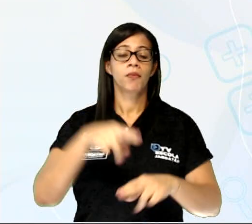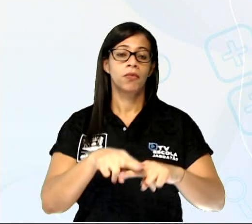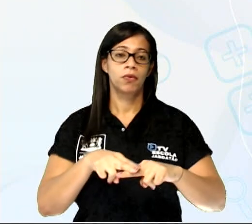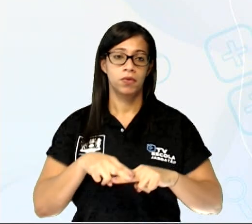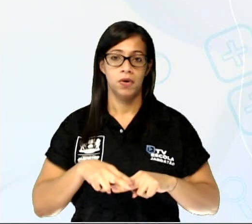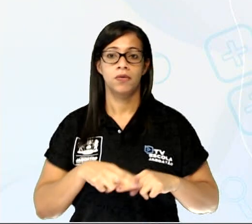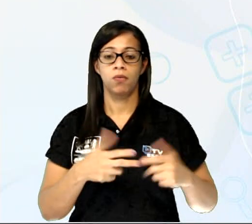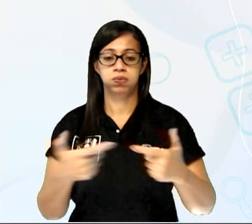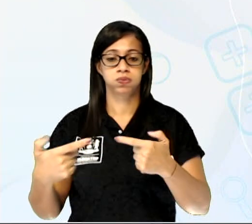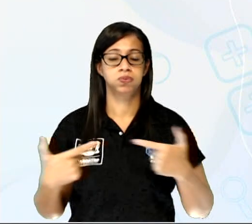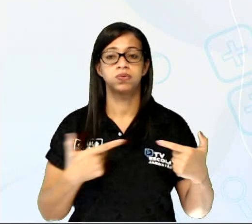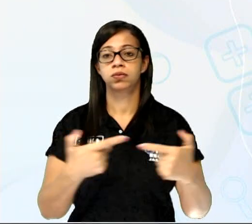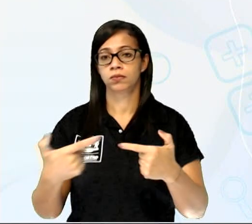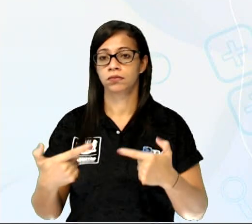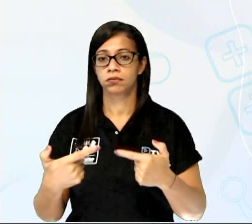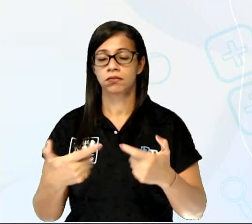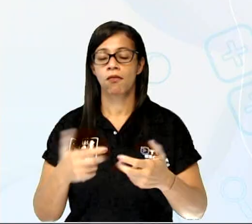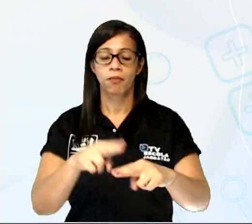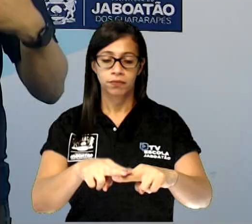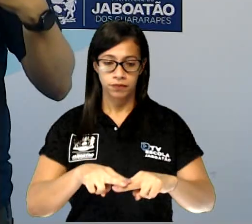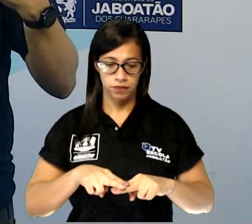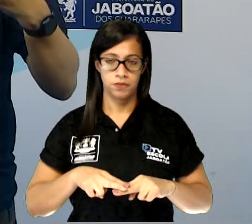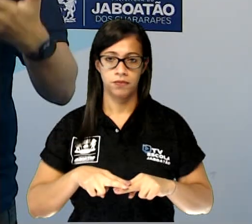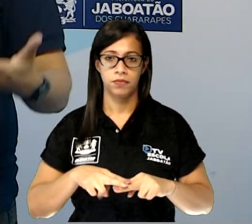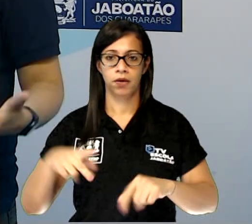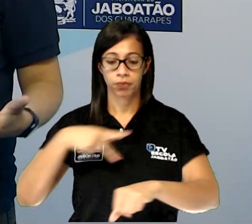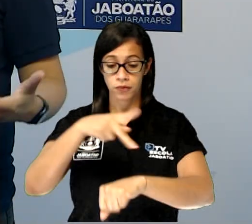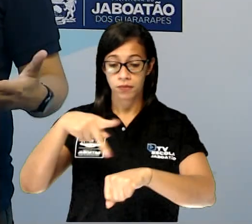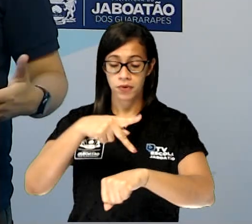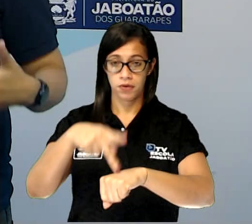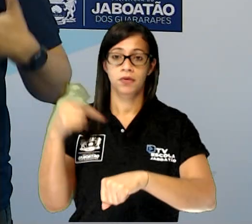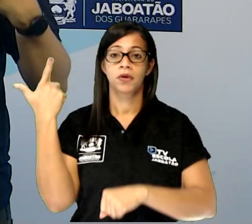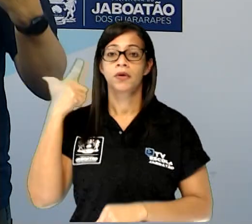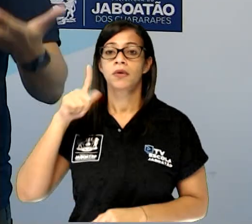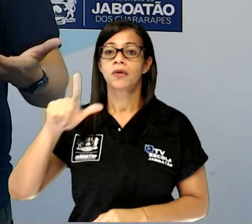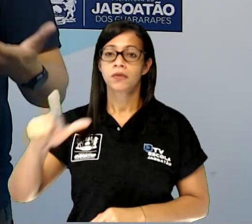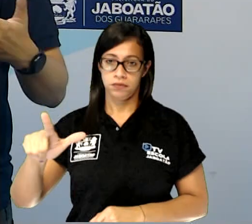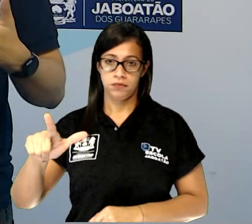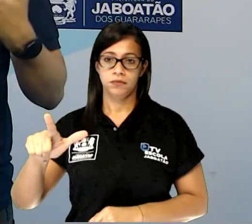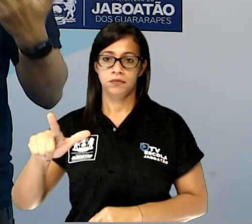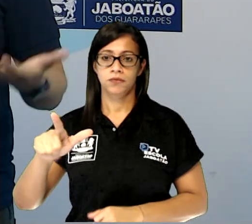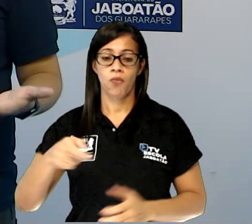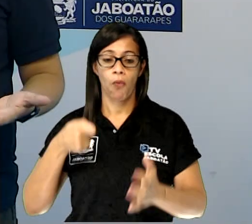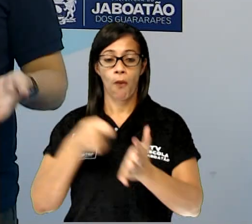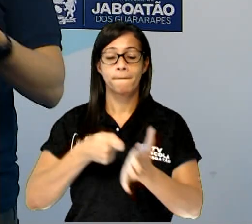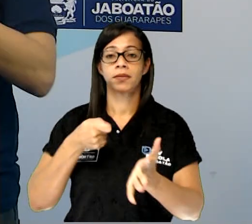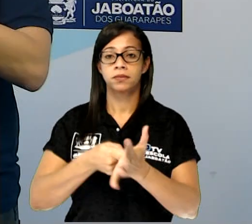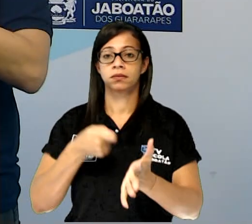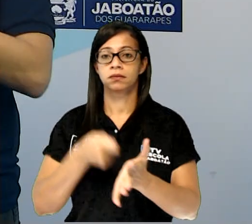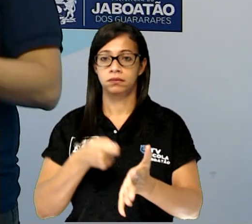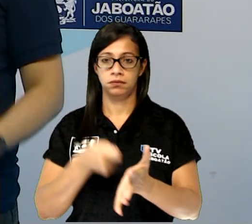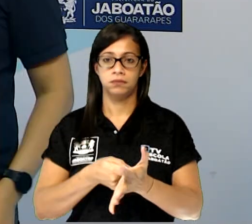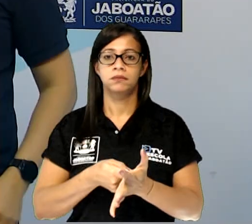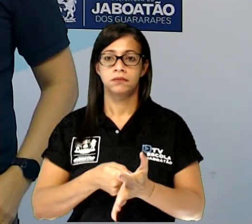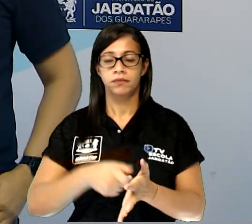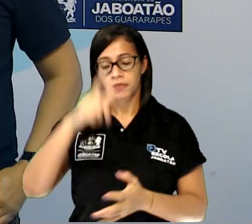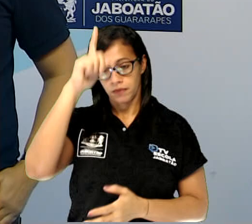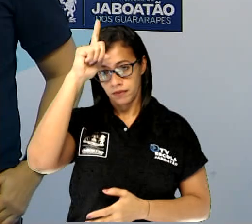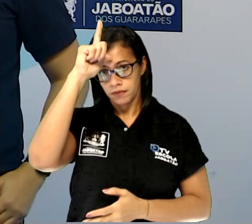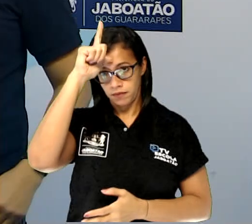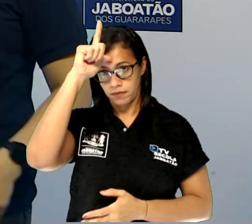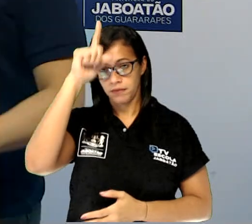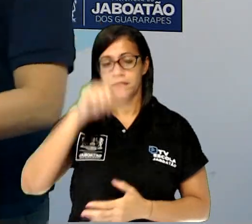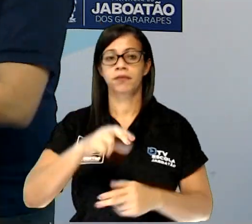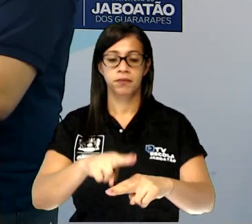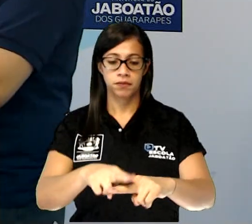disso, os países vencedores impuseram à Alemanha uma série de punições através do Tratado de